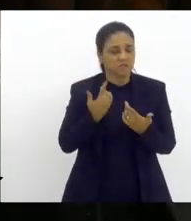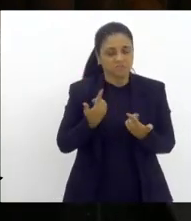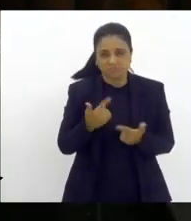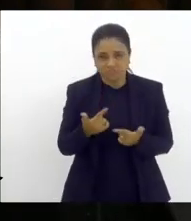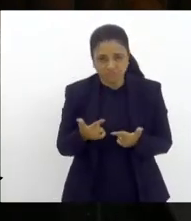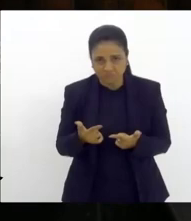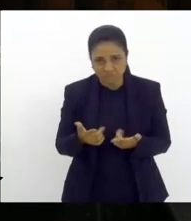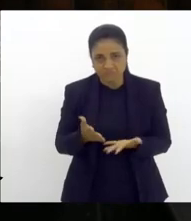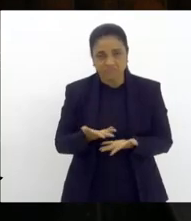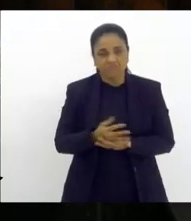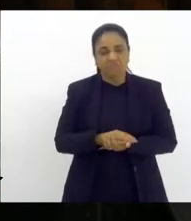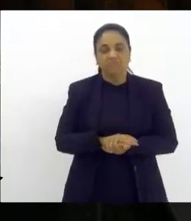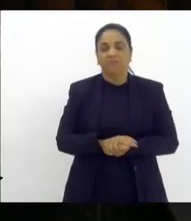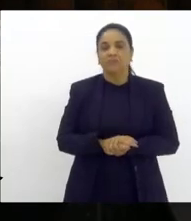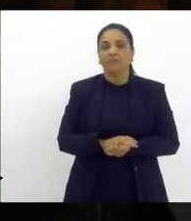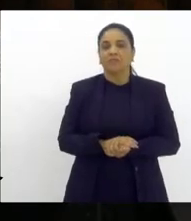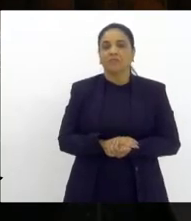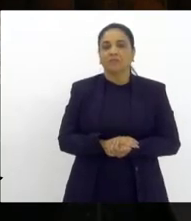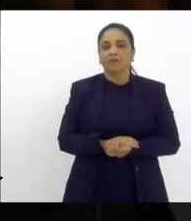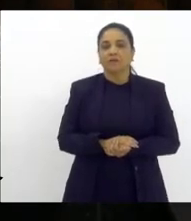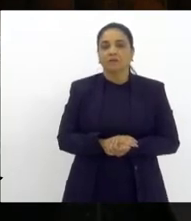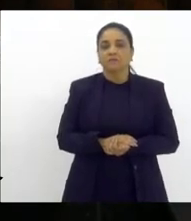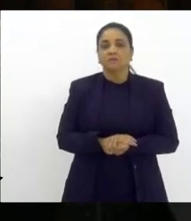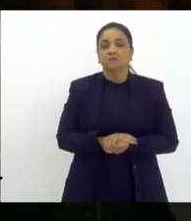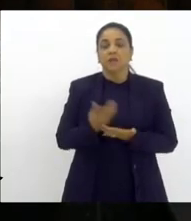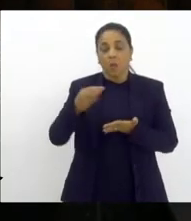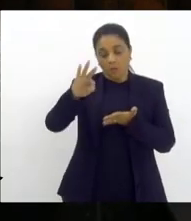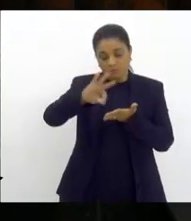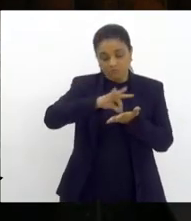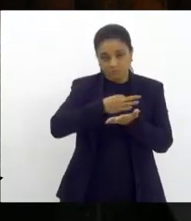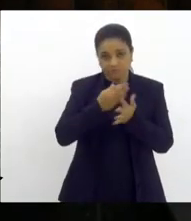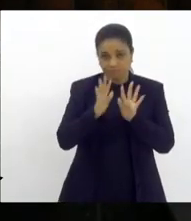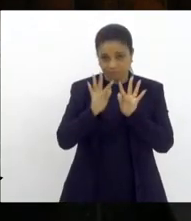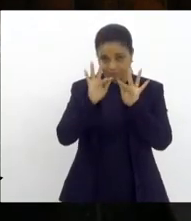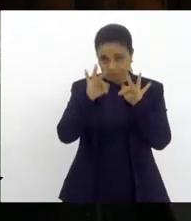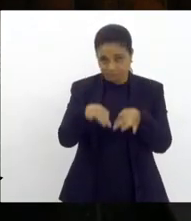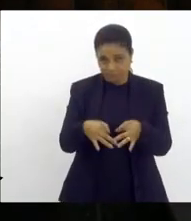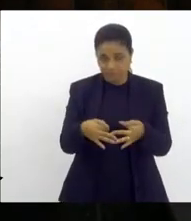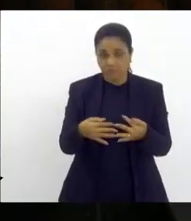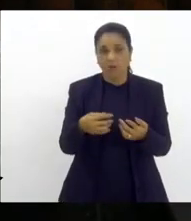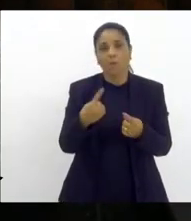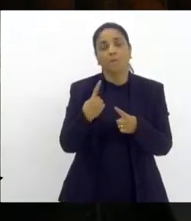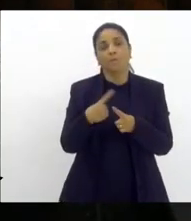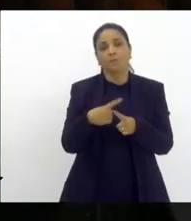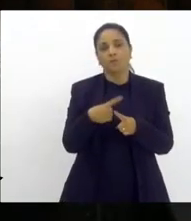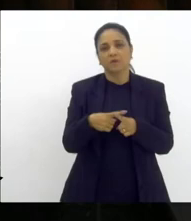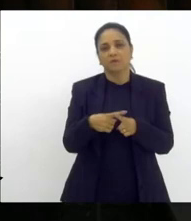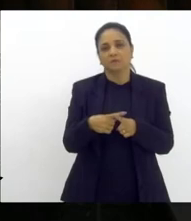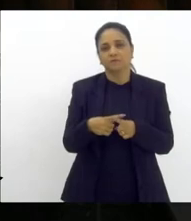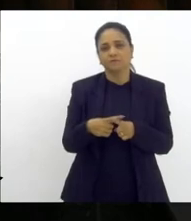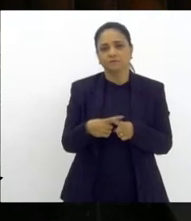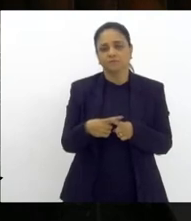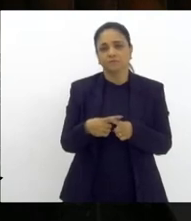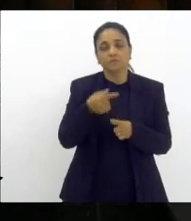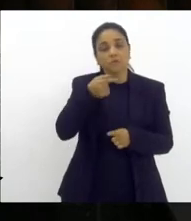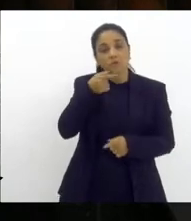e eu me inscrevi aqui para o expediente final porque ontem